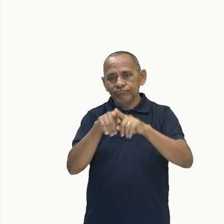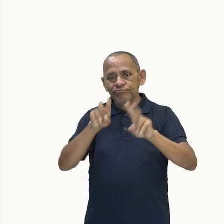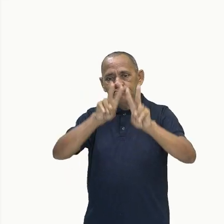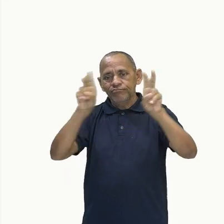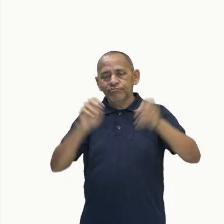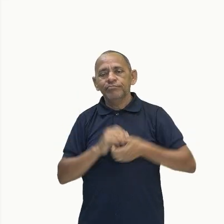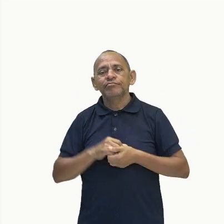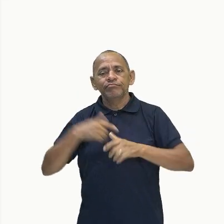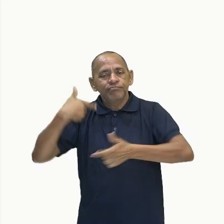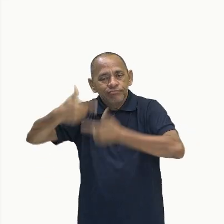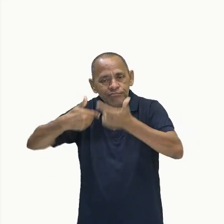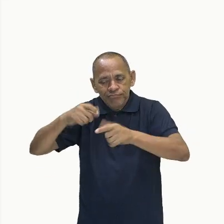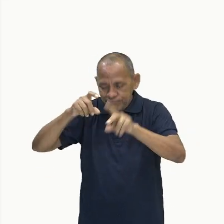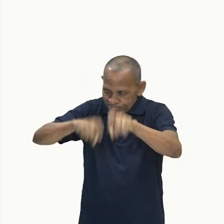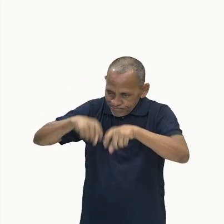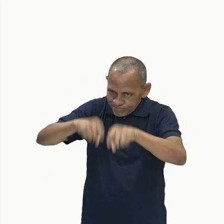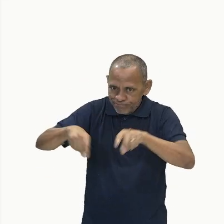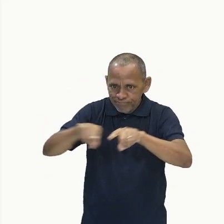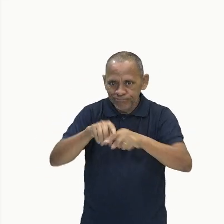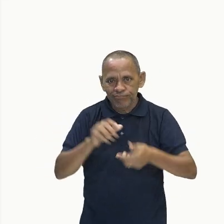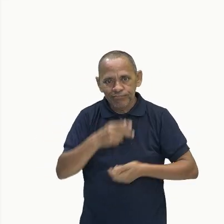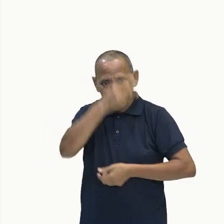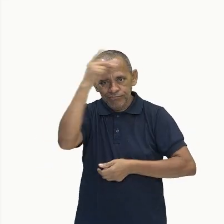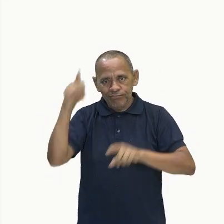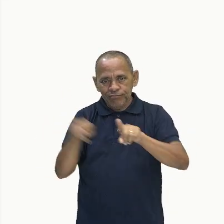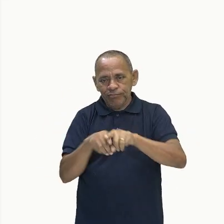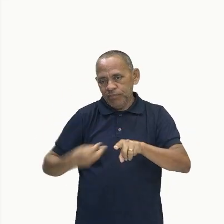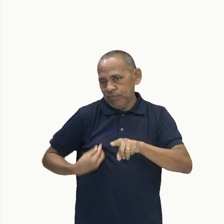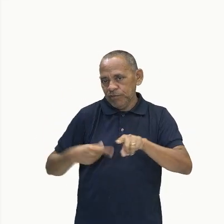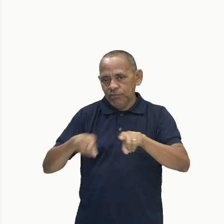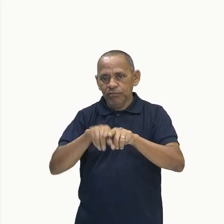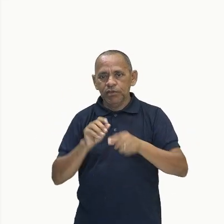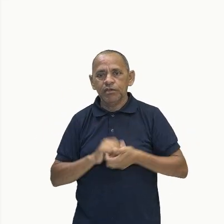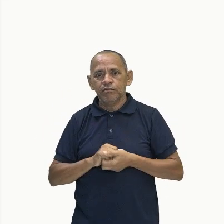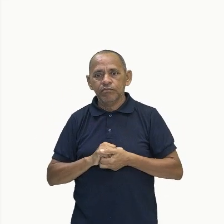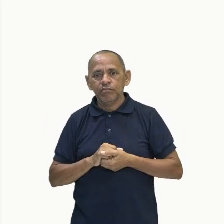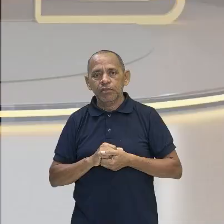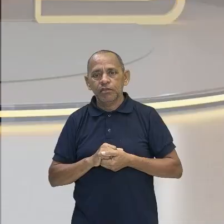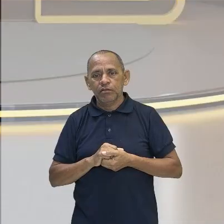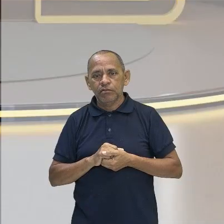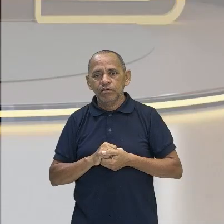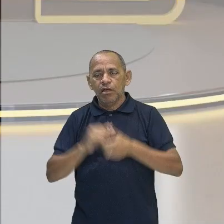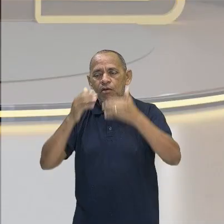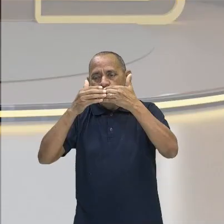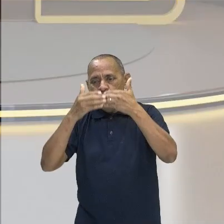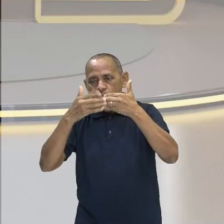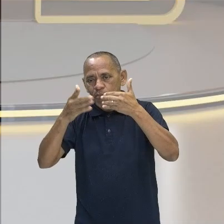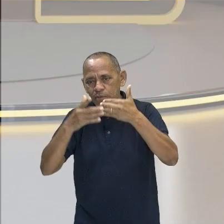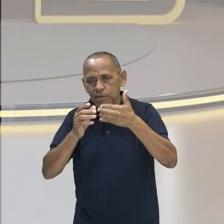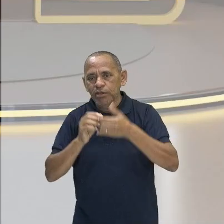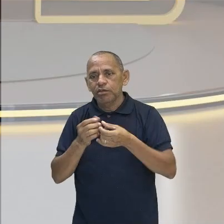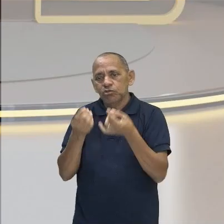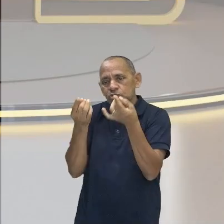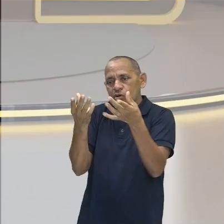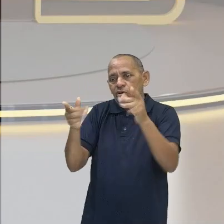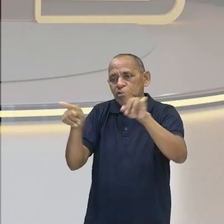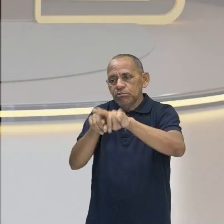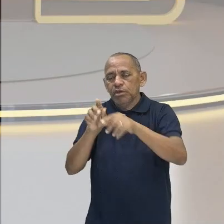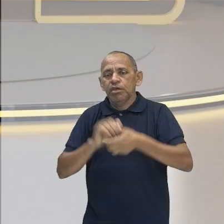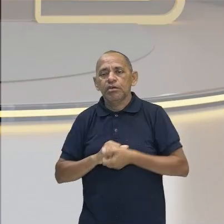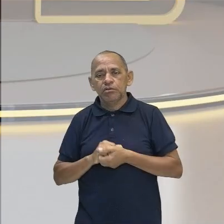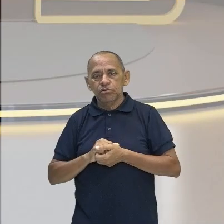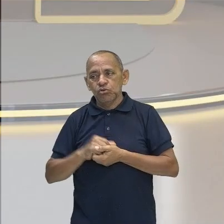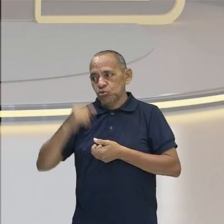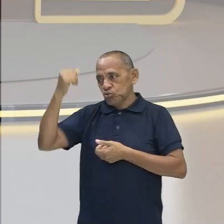rural, do campo, que até hoje, né, a gente sempre ouviu falar de agronegócio, né? Então o sol vai remeter a isso